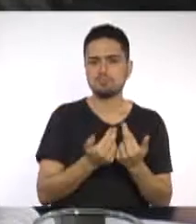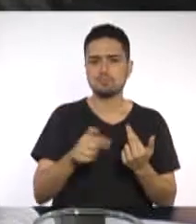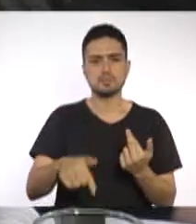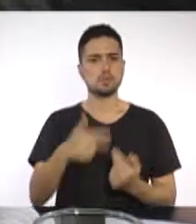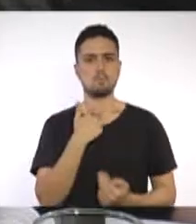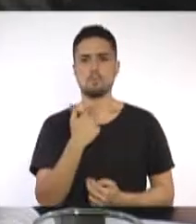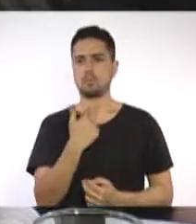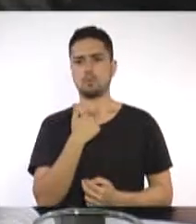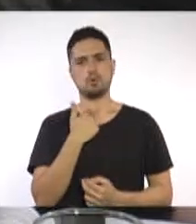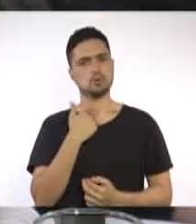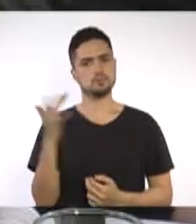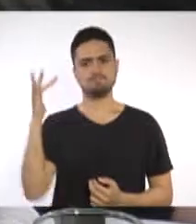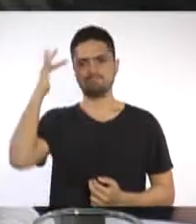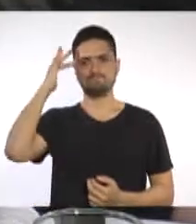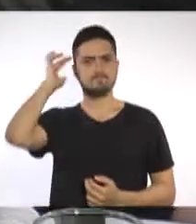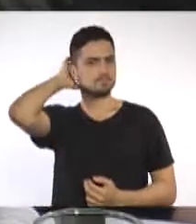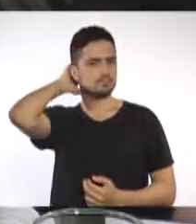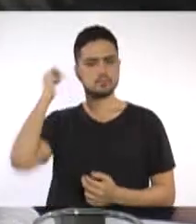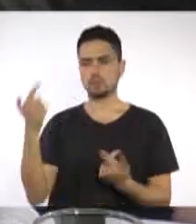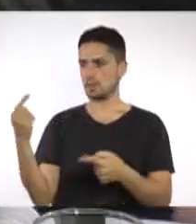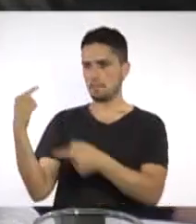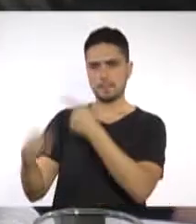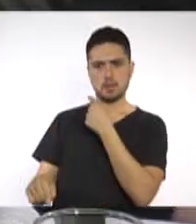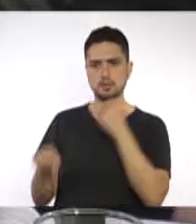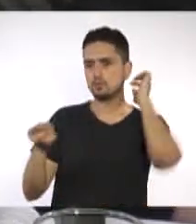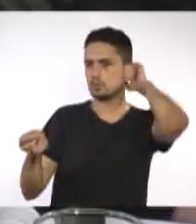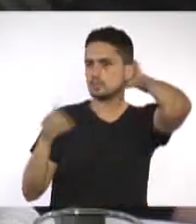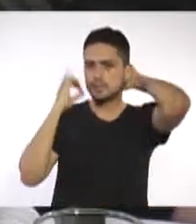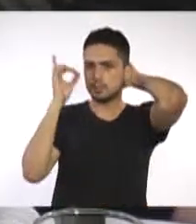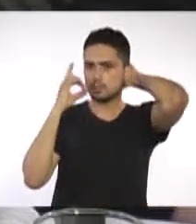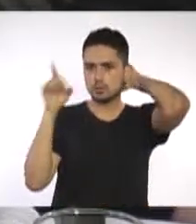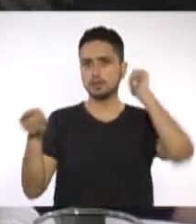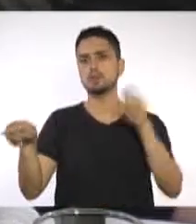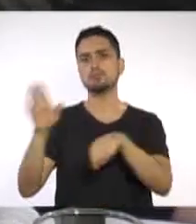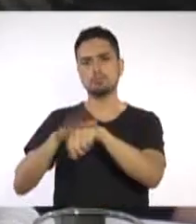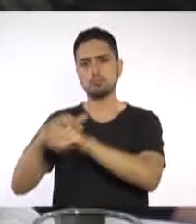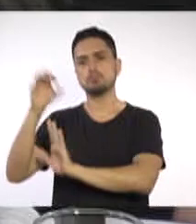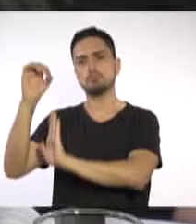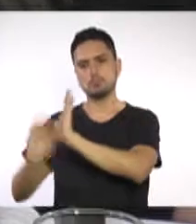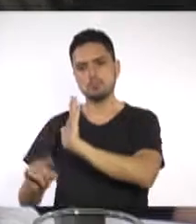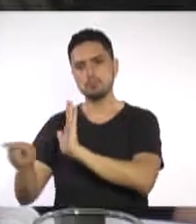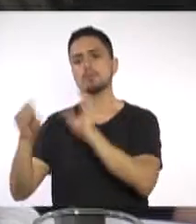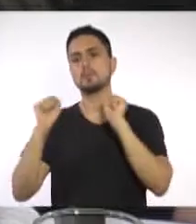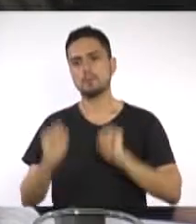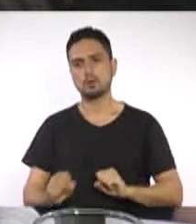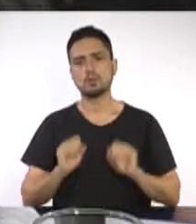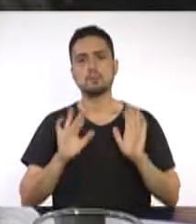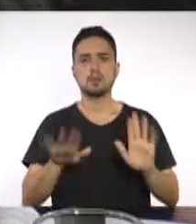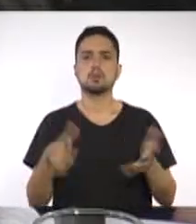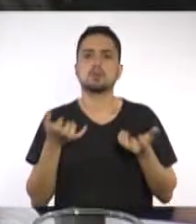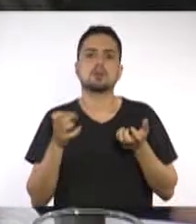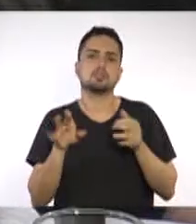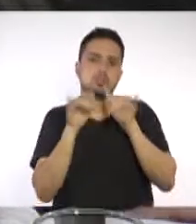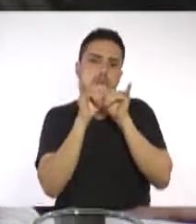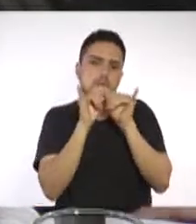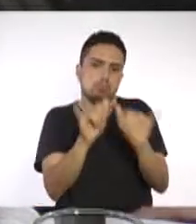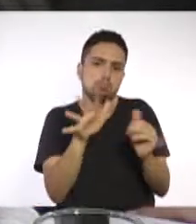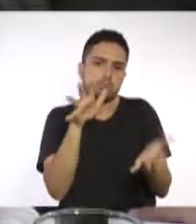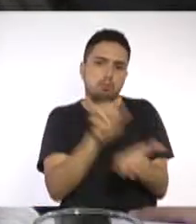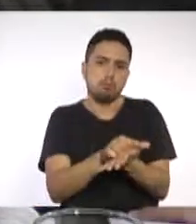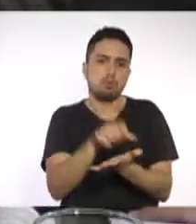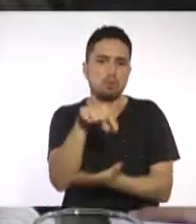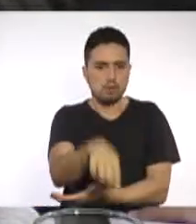não impede que Vossa Excelência, como deputado, emita como assim o disse. Eu só queria fazer o registro na mesma linha